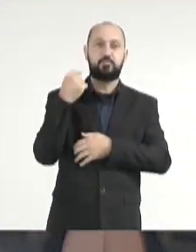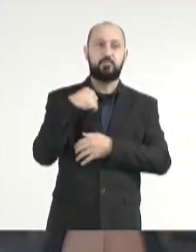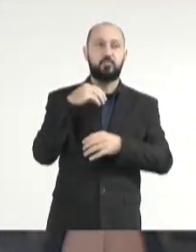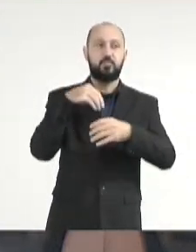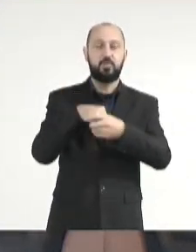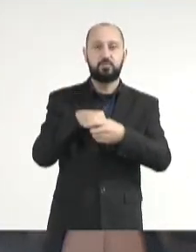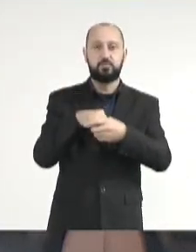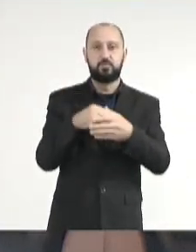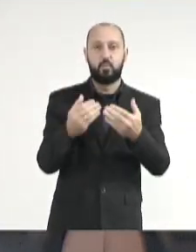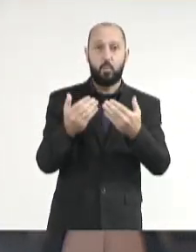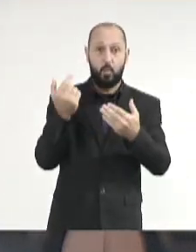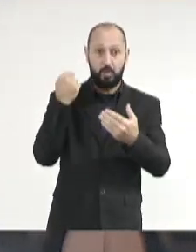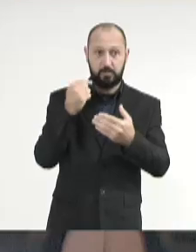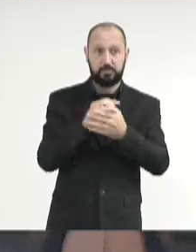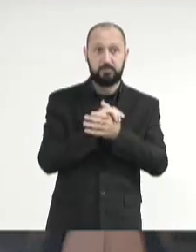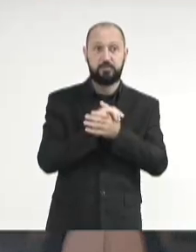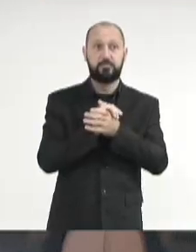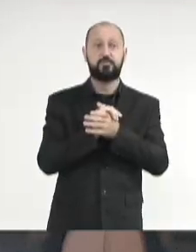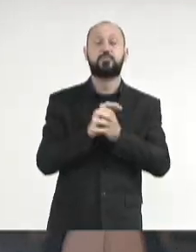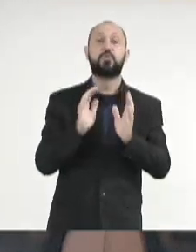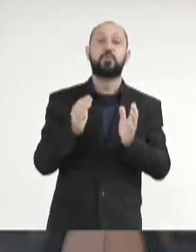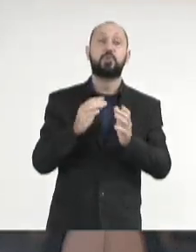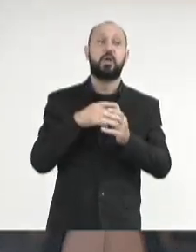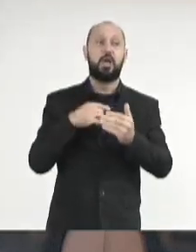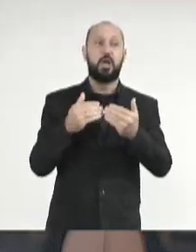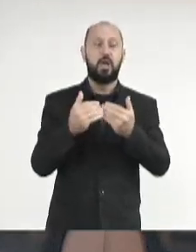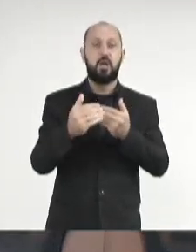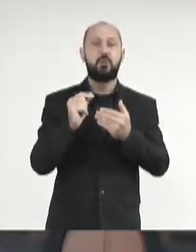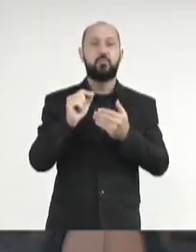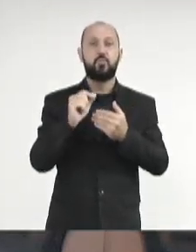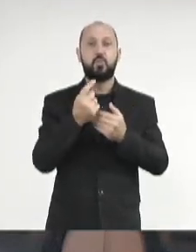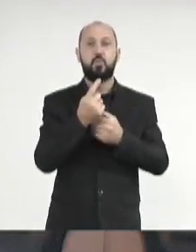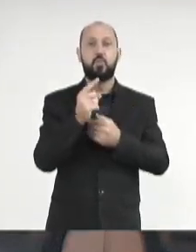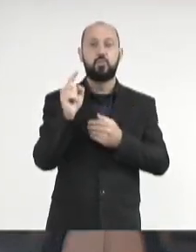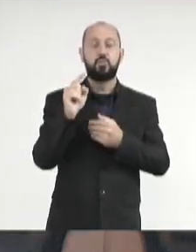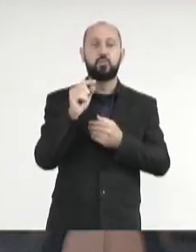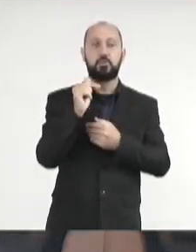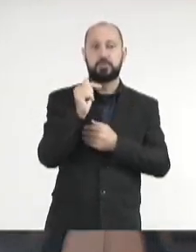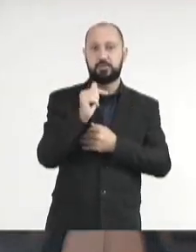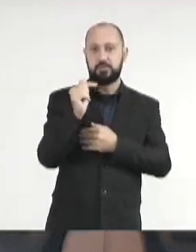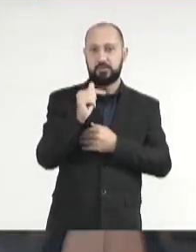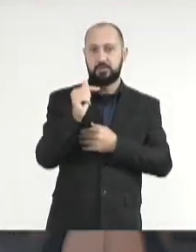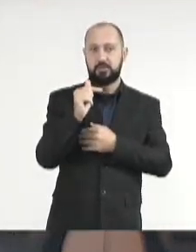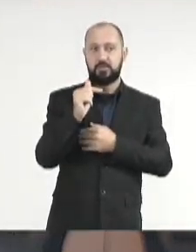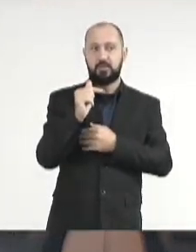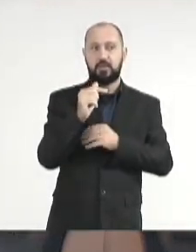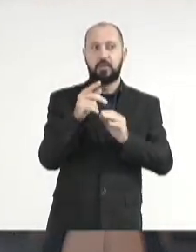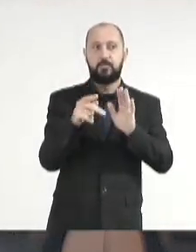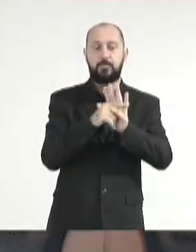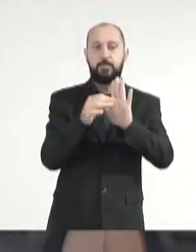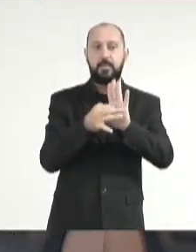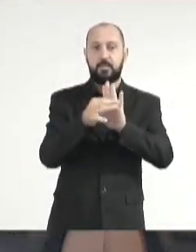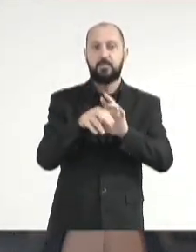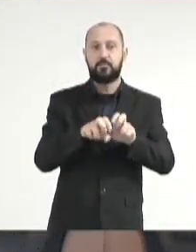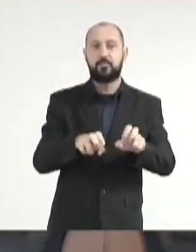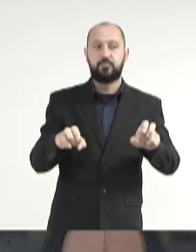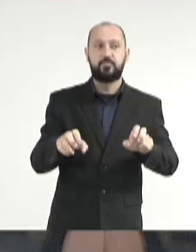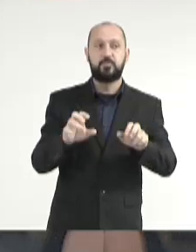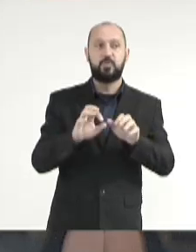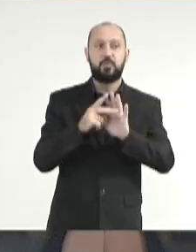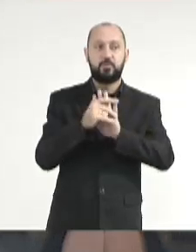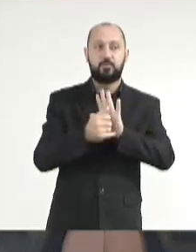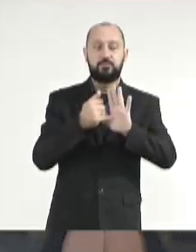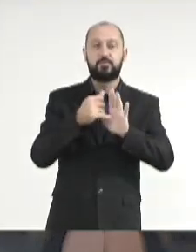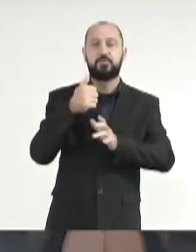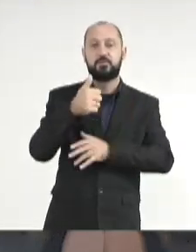nos refis anteriores. Como o Gustavo falou, a gente volta a falar dele daqui a pouquinho. O item de número 7 a autoria da mesa diretora, o projeto de lei de